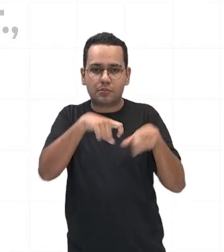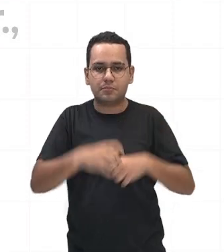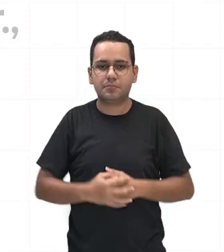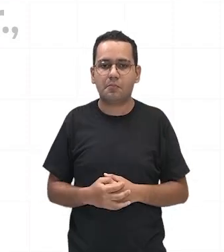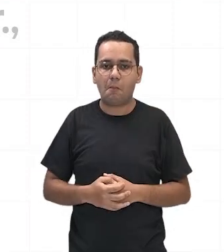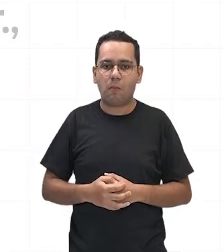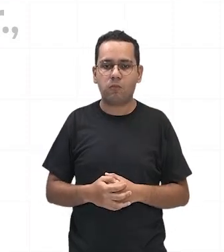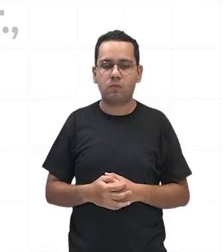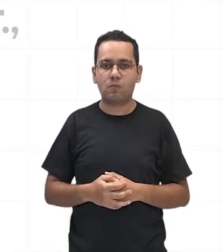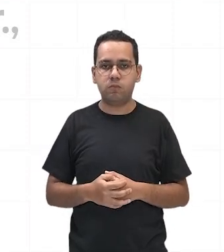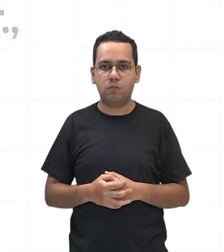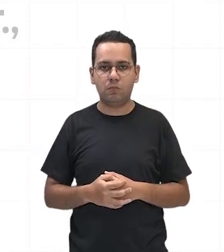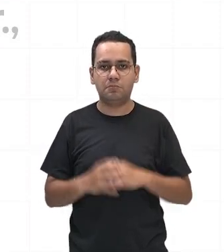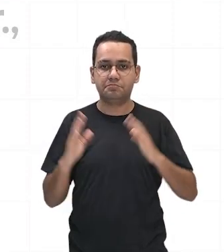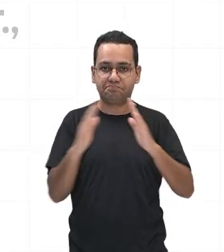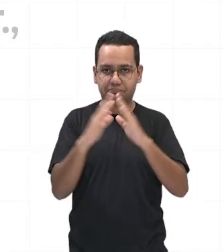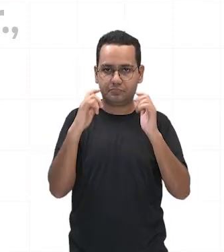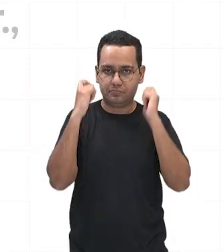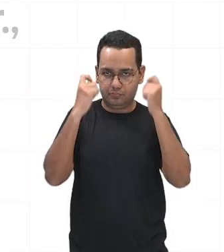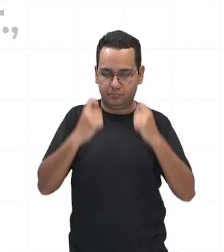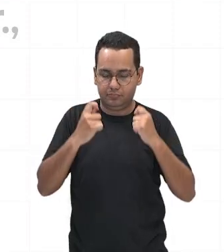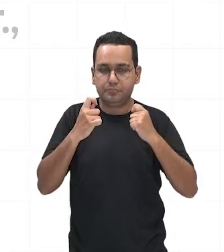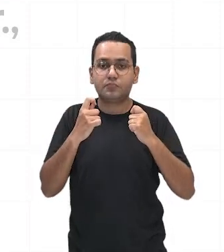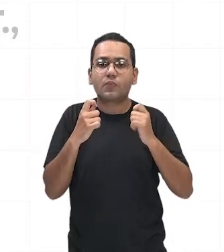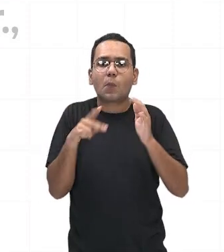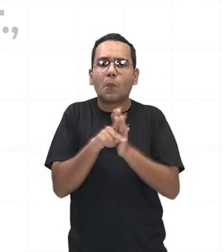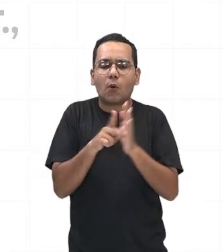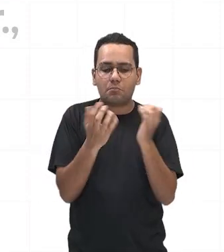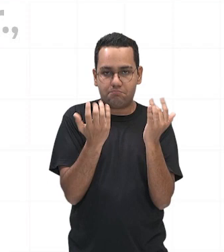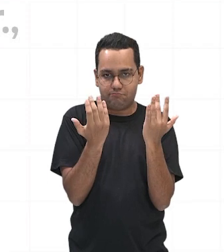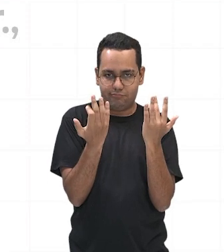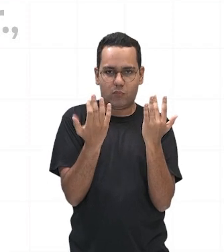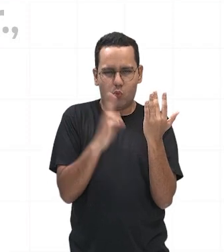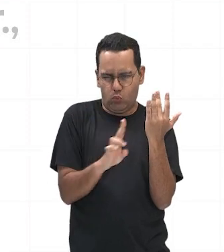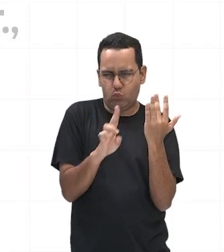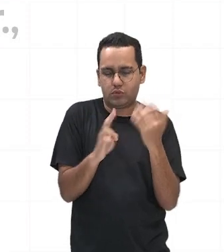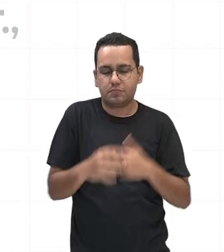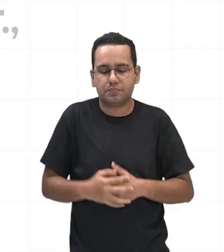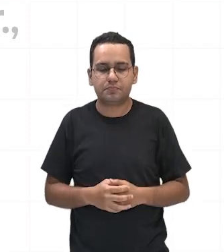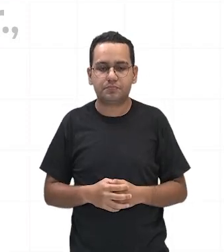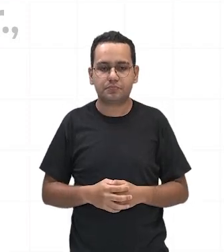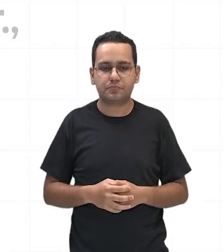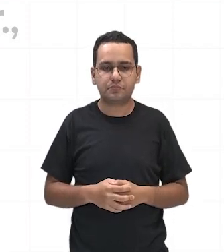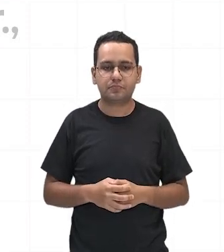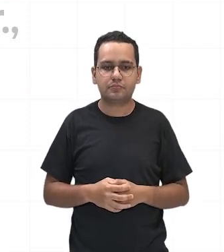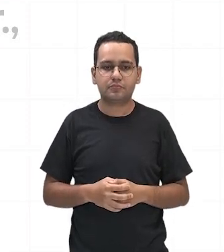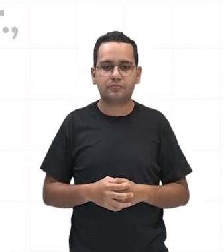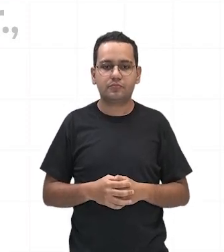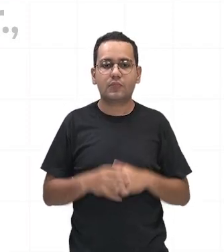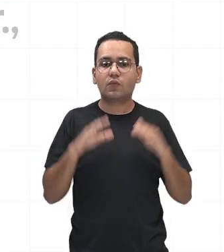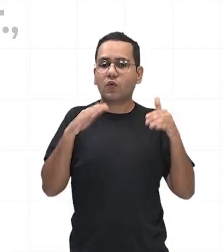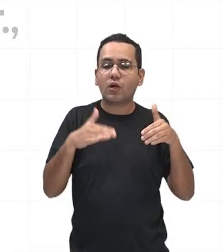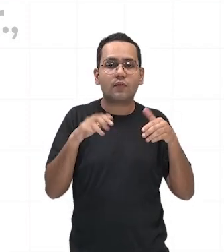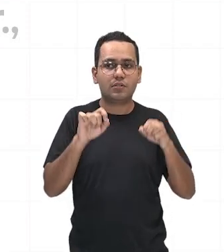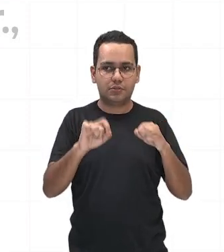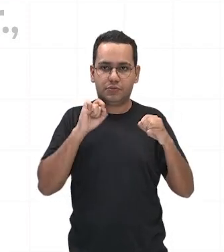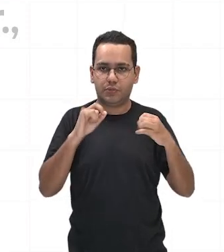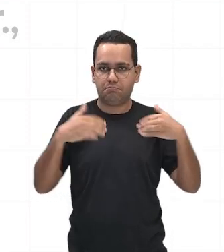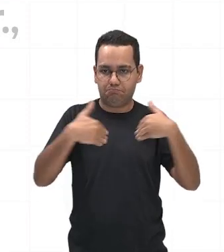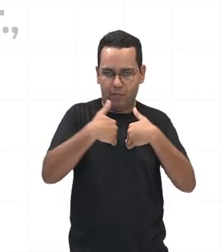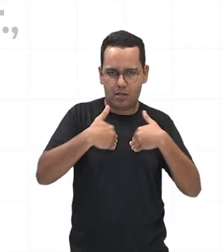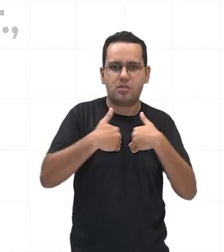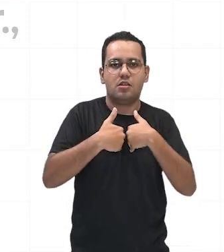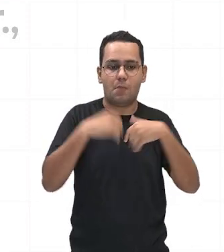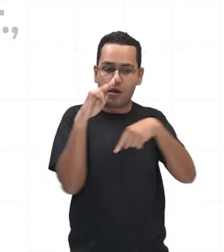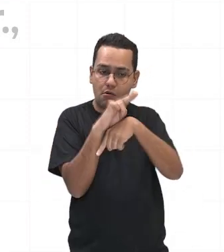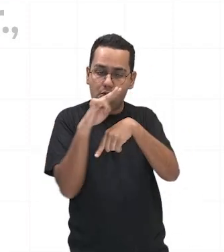O trabalho manual, então, ele desempenhou um papel central na vida monástica. Dedicavam-se, então, à criação de gado,